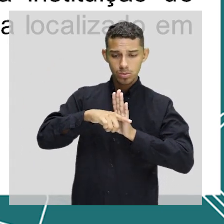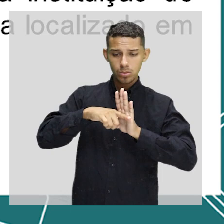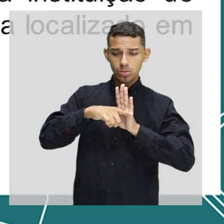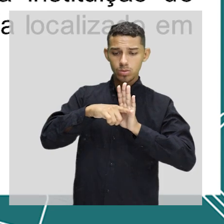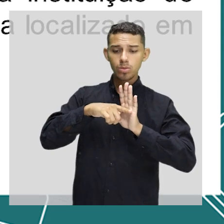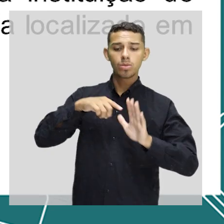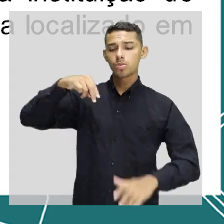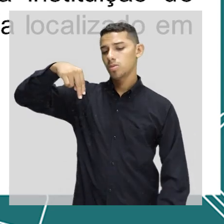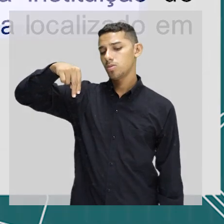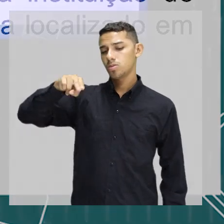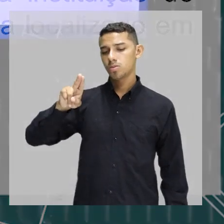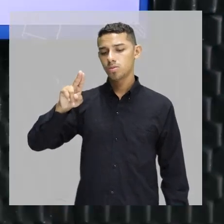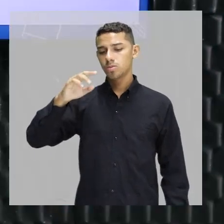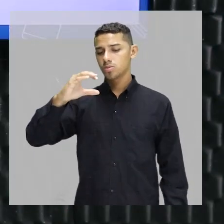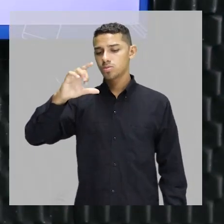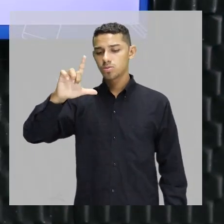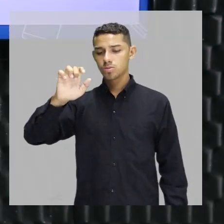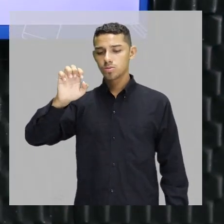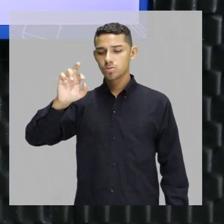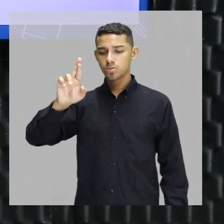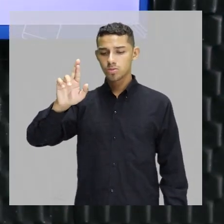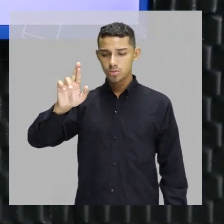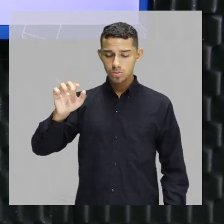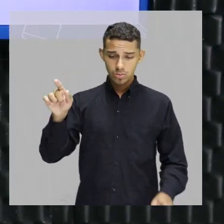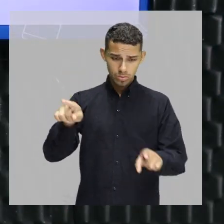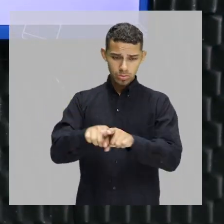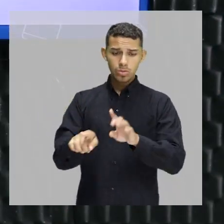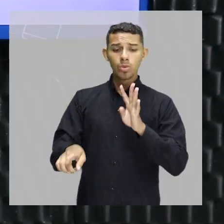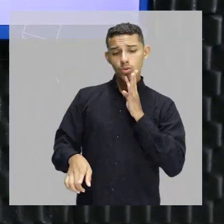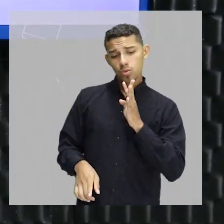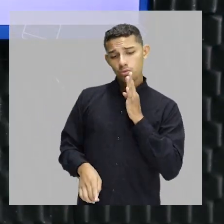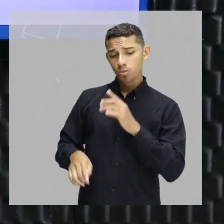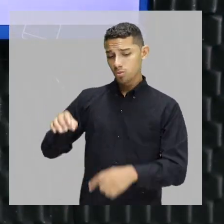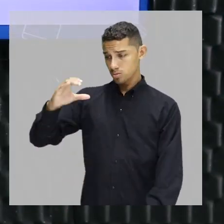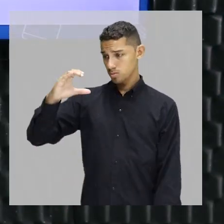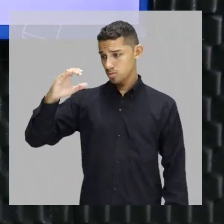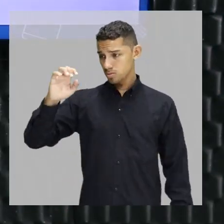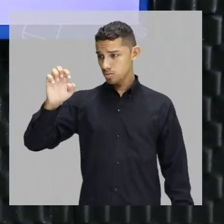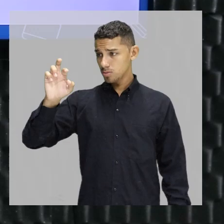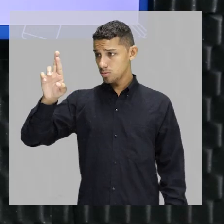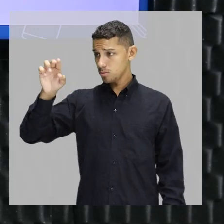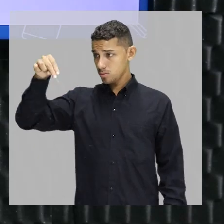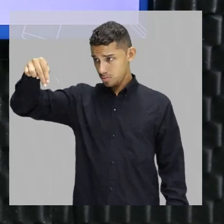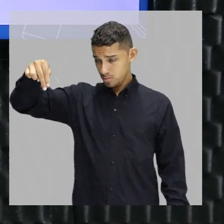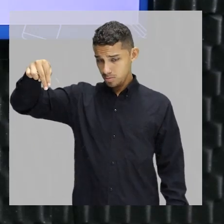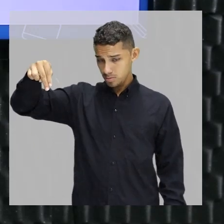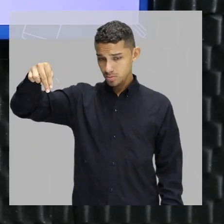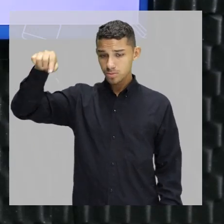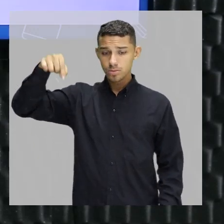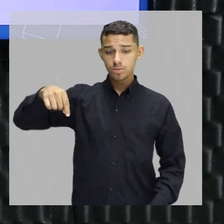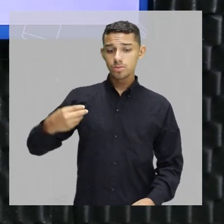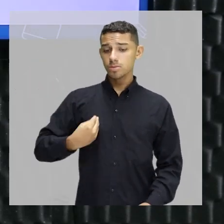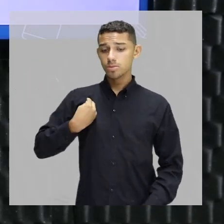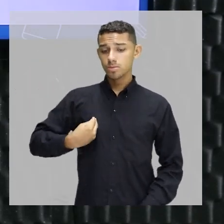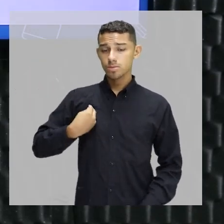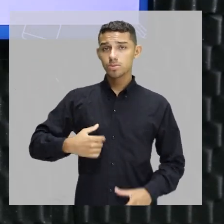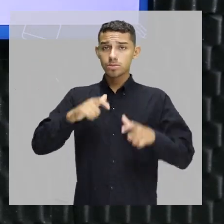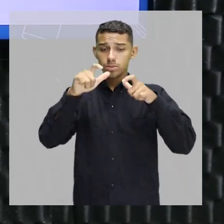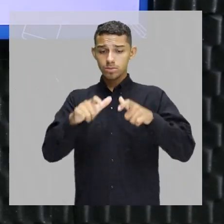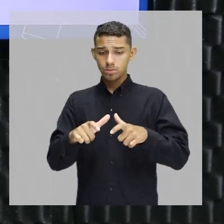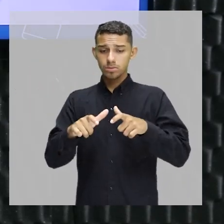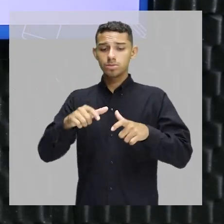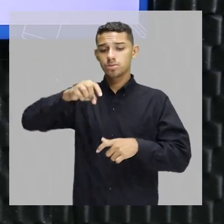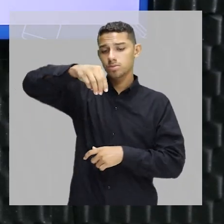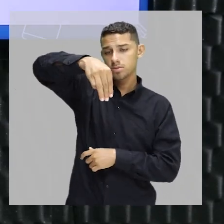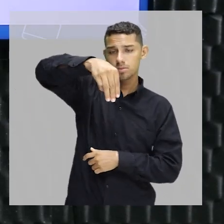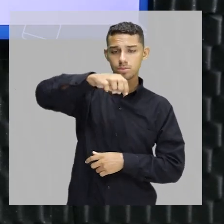tá certo? Também conhecido como CERN, tá, ok? Que a sede, né, fica em Meyrin, em